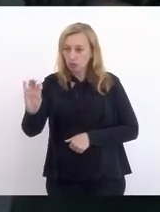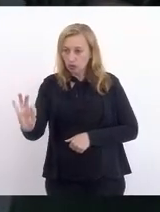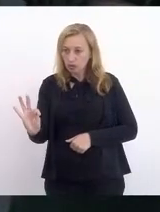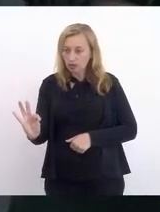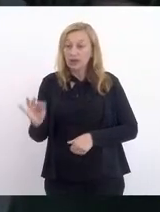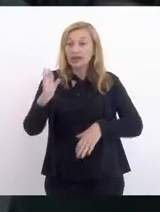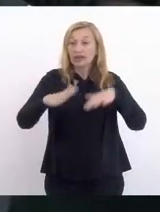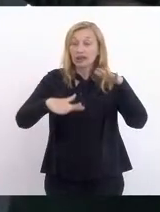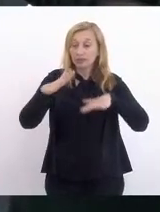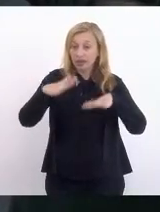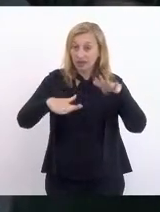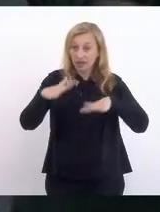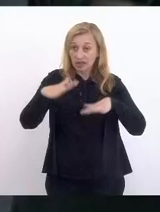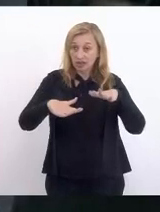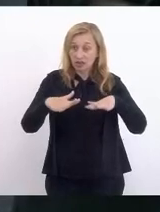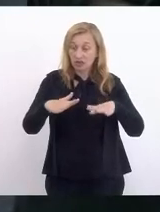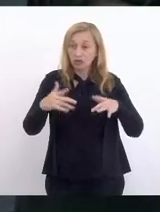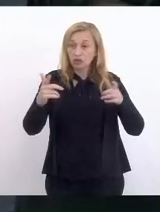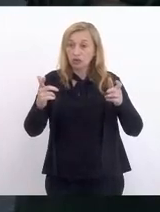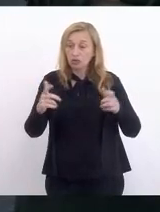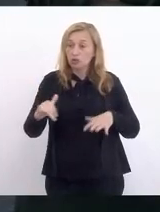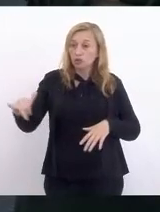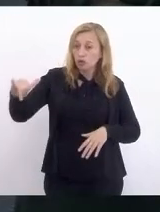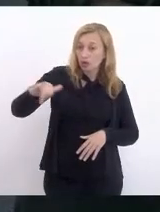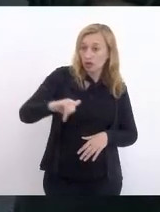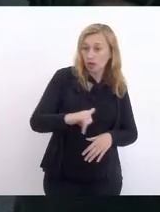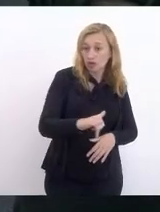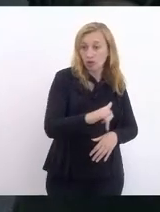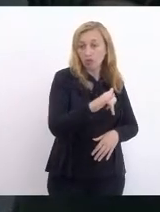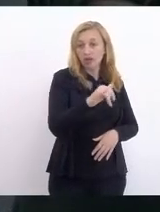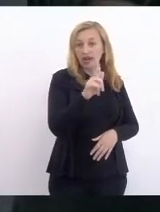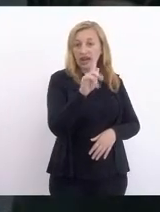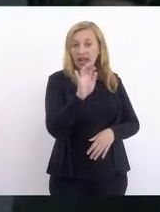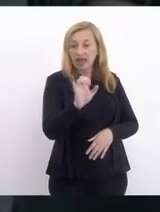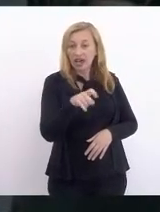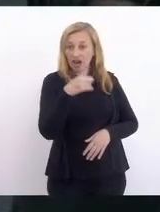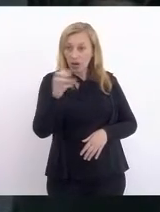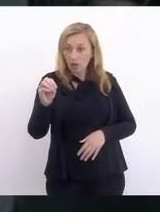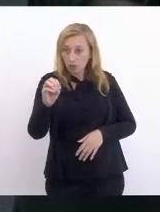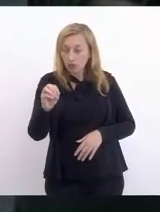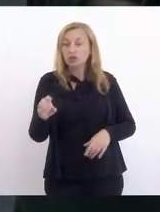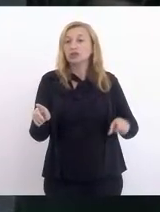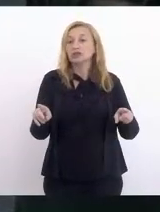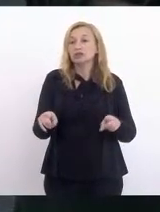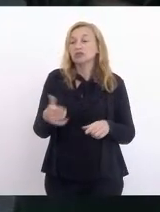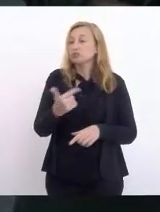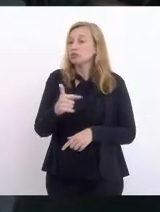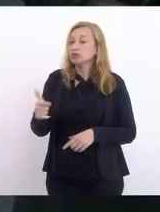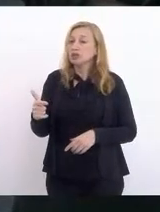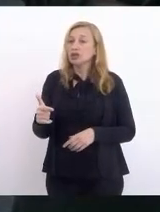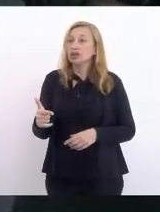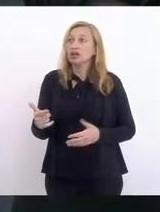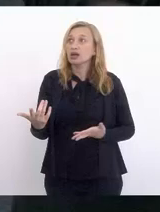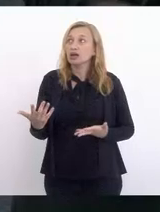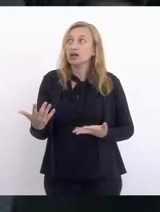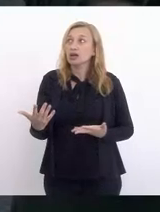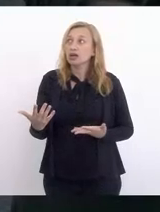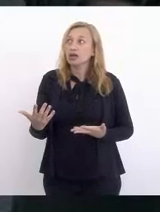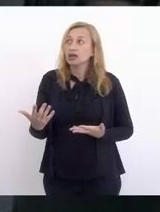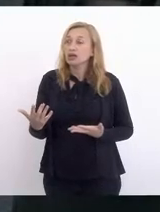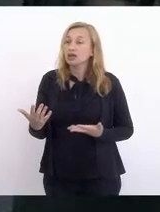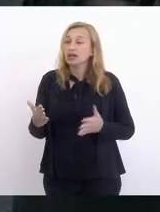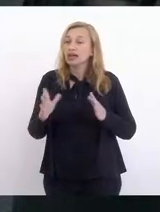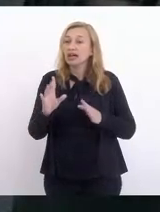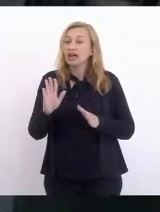do Rubi do aeroporto do Galeão além de não ter havido para